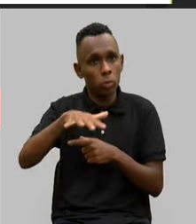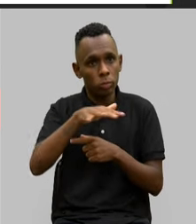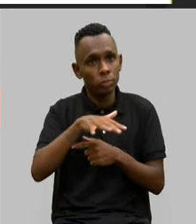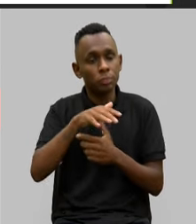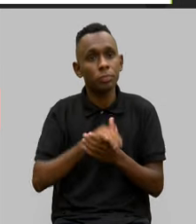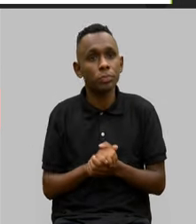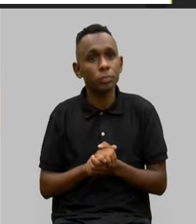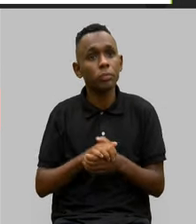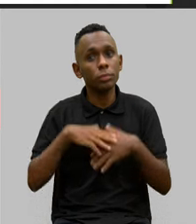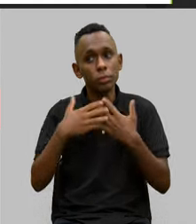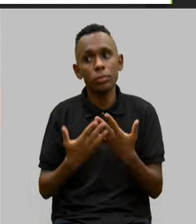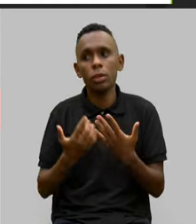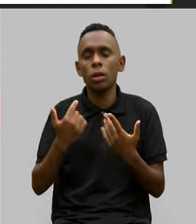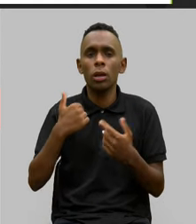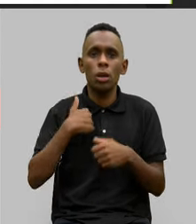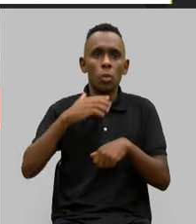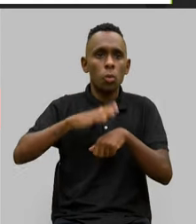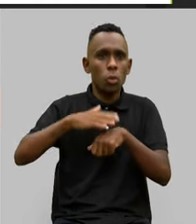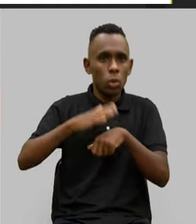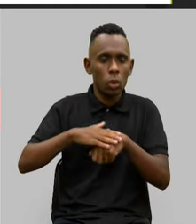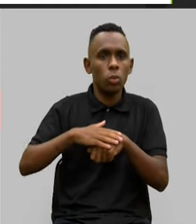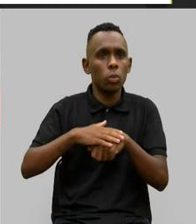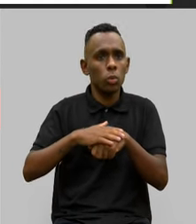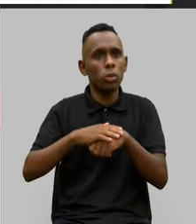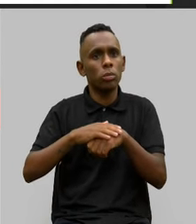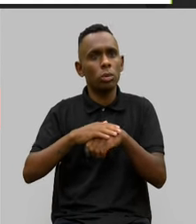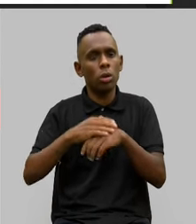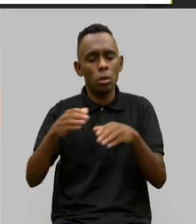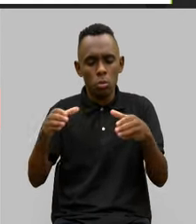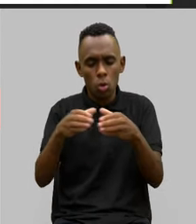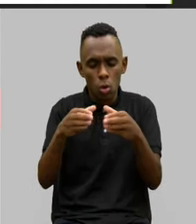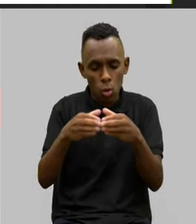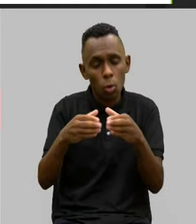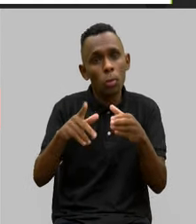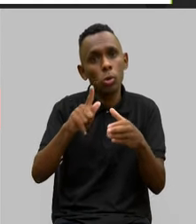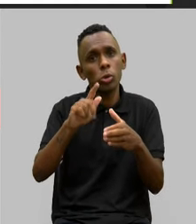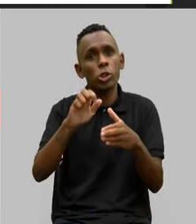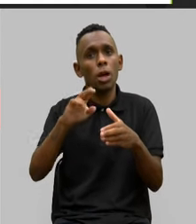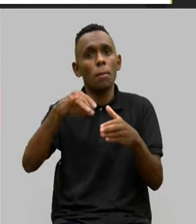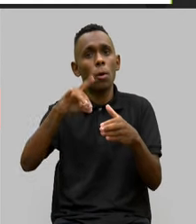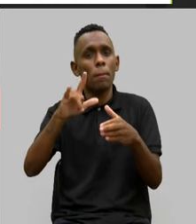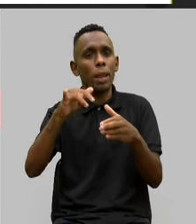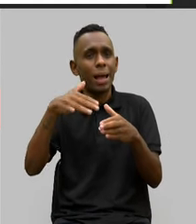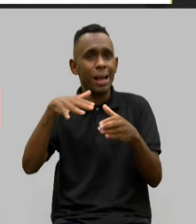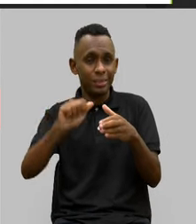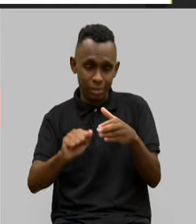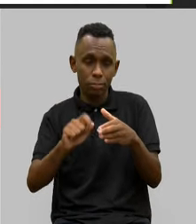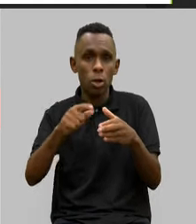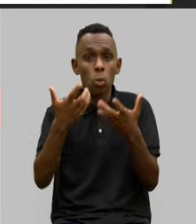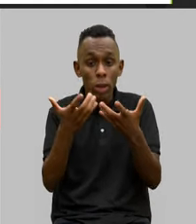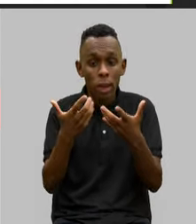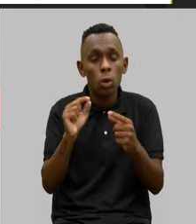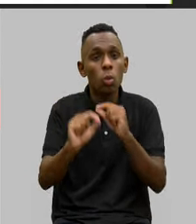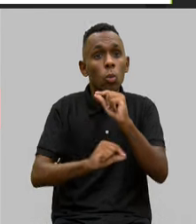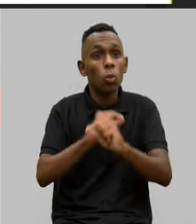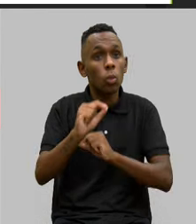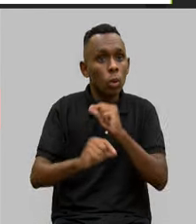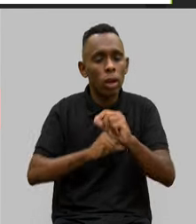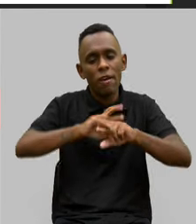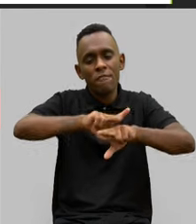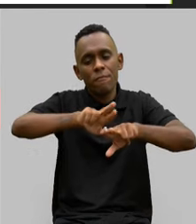mãe quando eu trabalho com banco de germoplasma eu quero trabalhar com